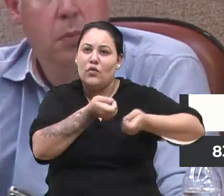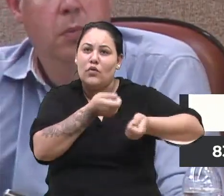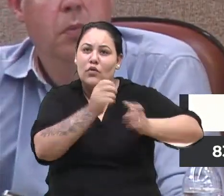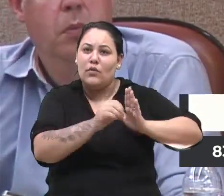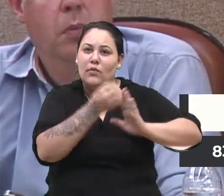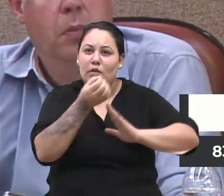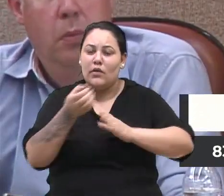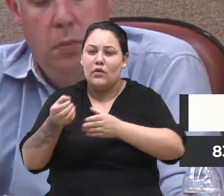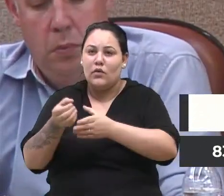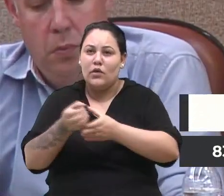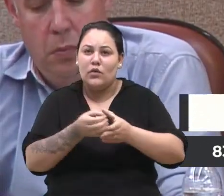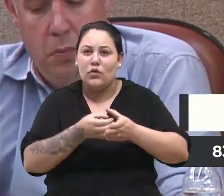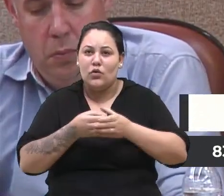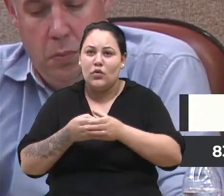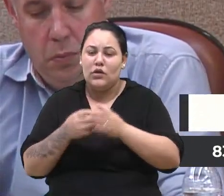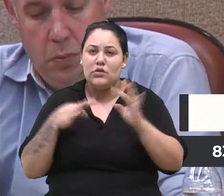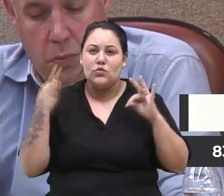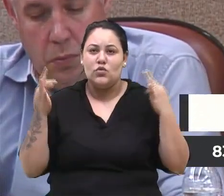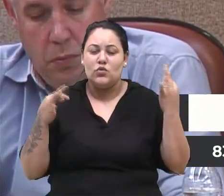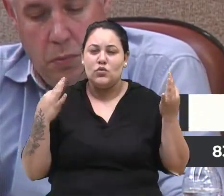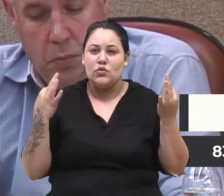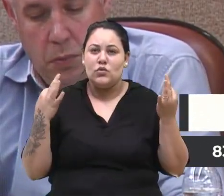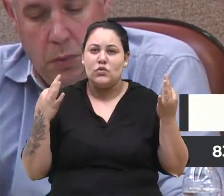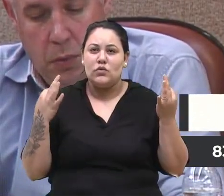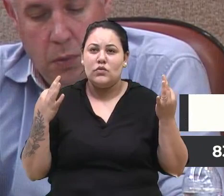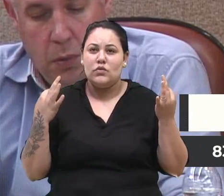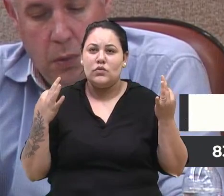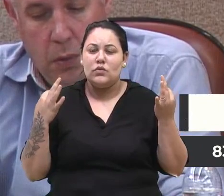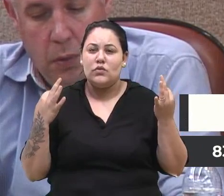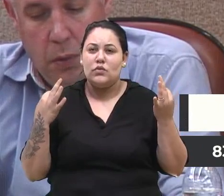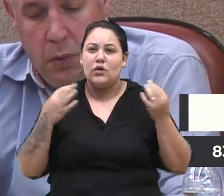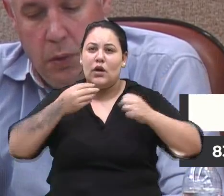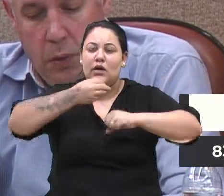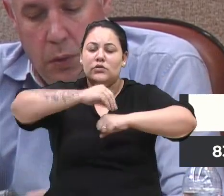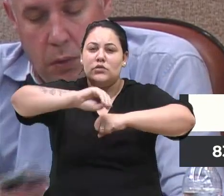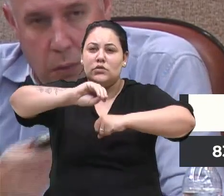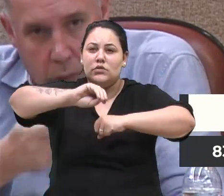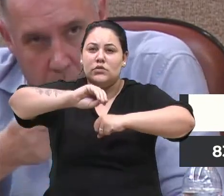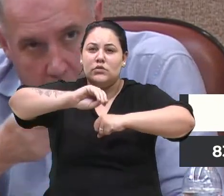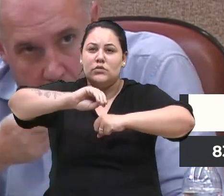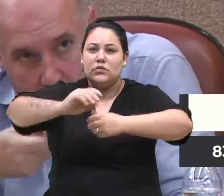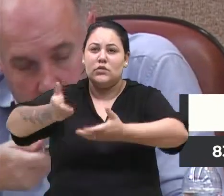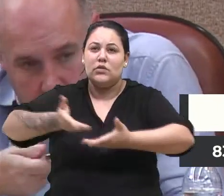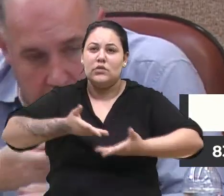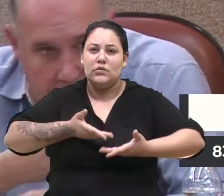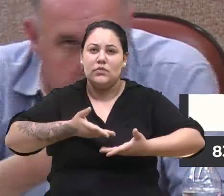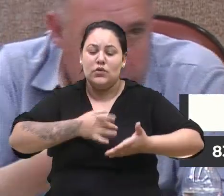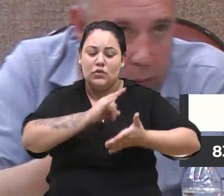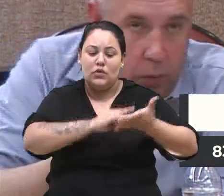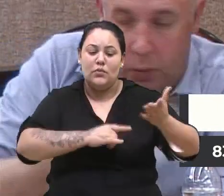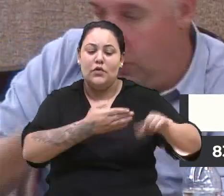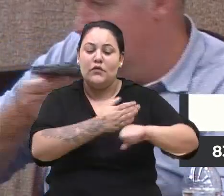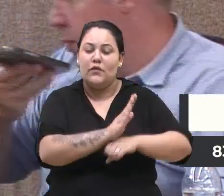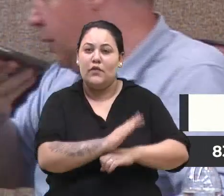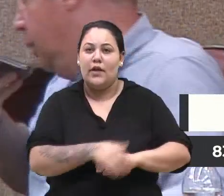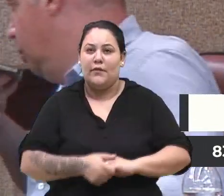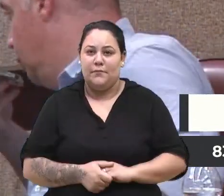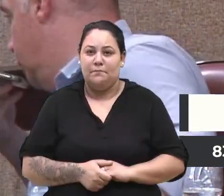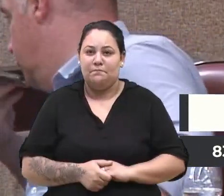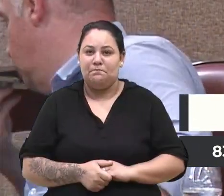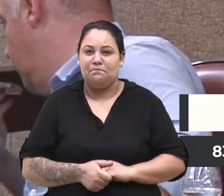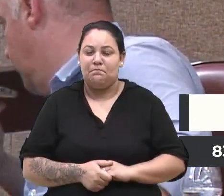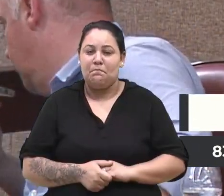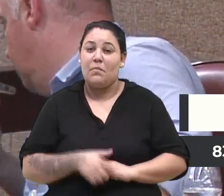Orçamentário e Turismo, a proposição recebeu parecer favorável. Desta